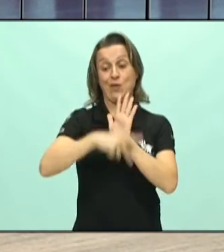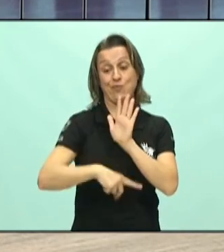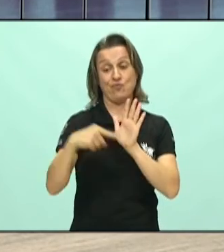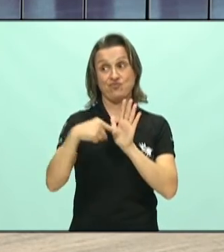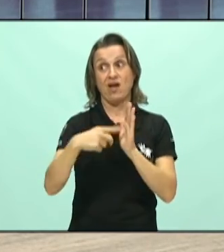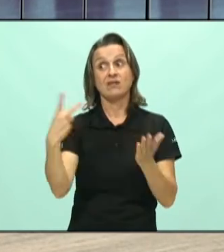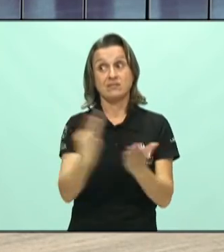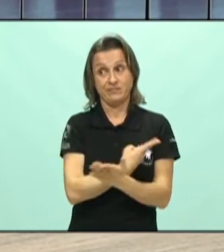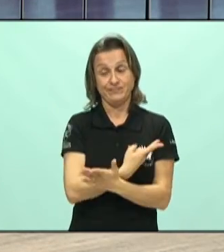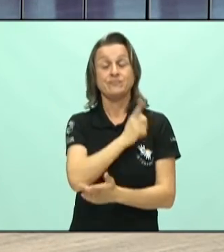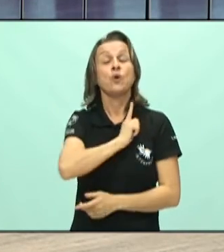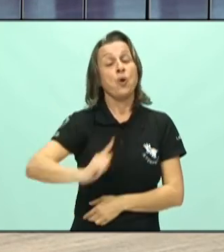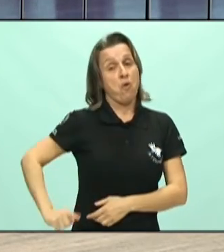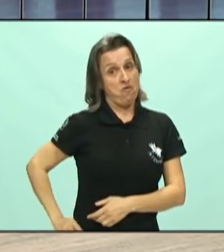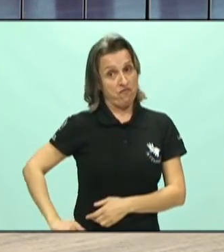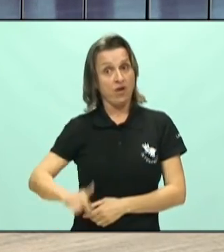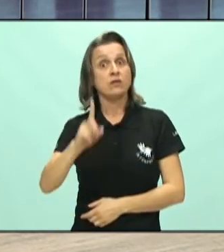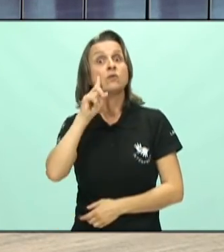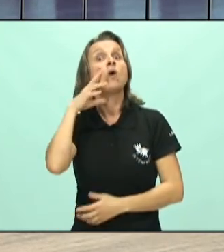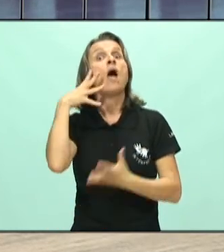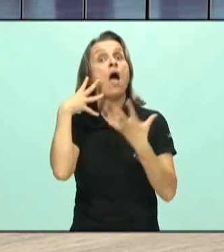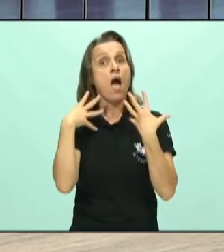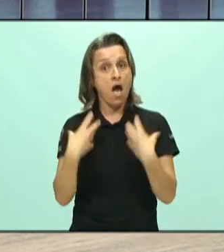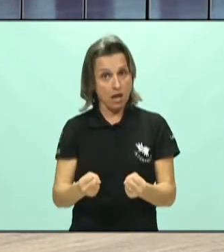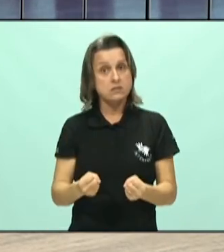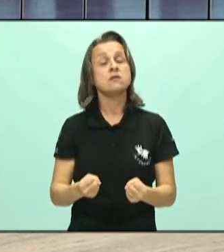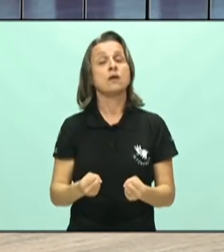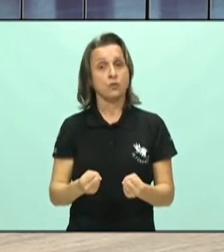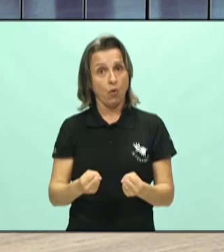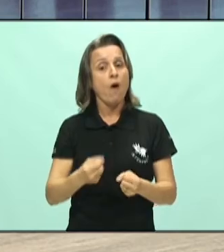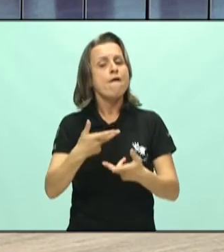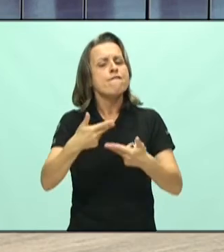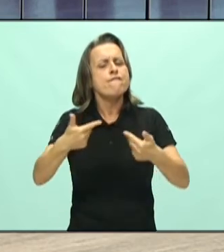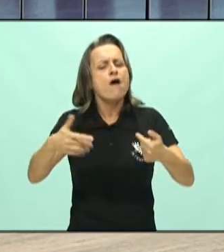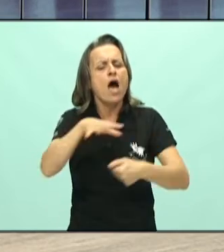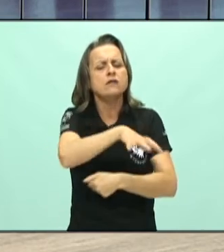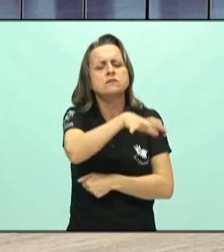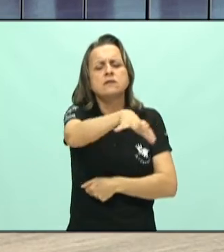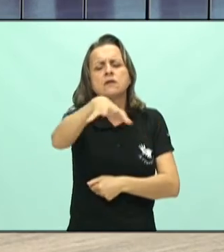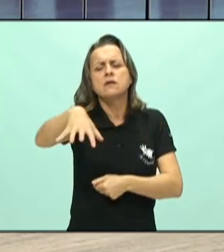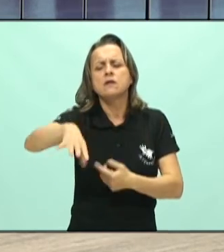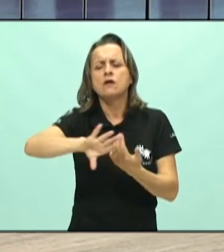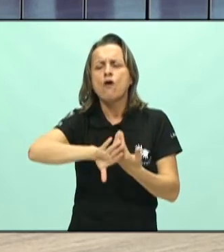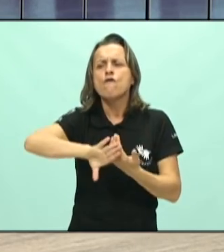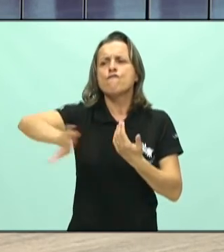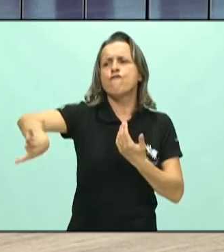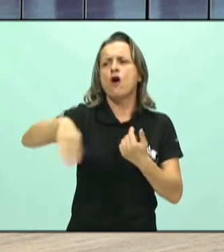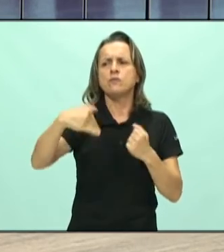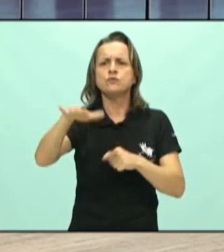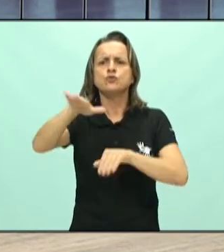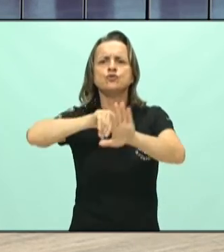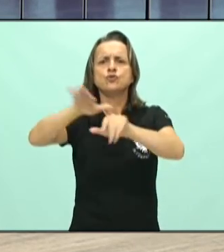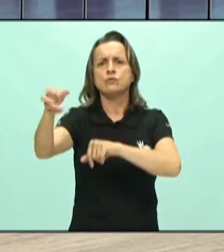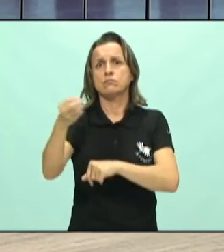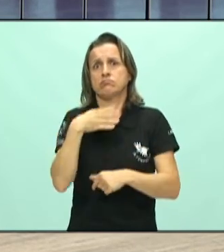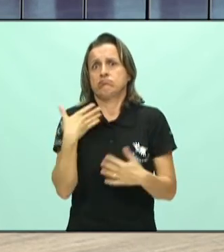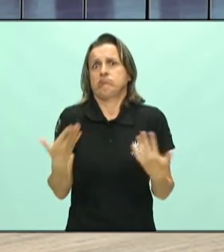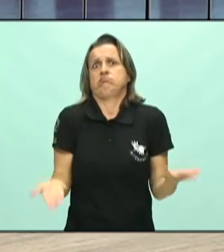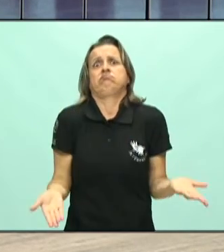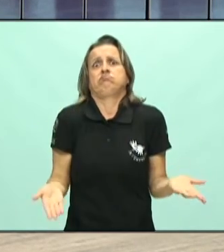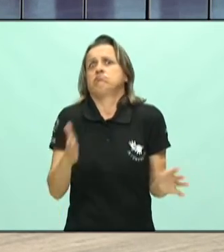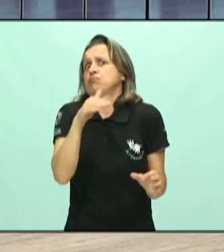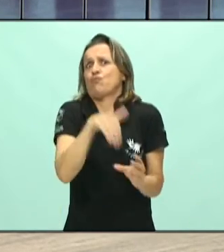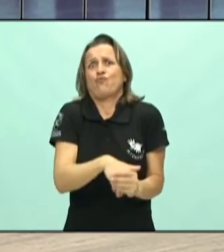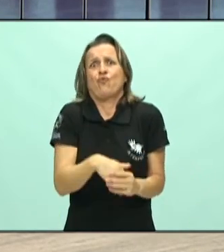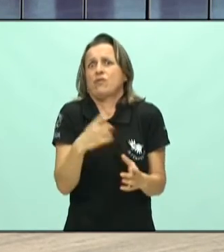governo reconheceu esses equívocos. Vários setores ficaram de fora, tendo que chamar vários setores. Para que votar? E não havia